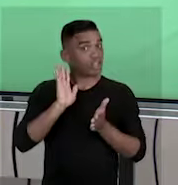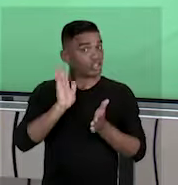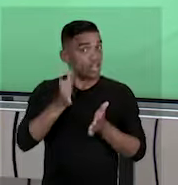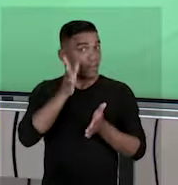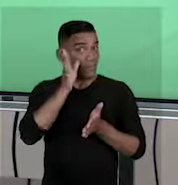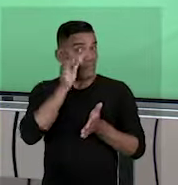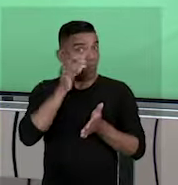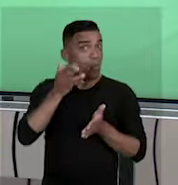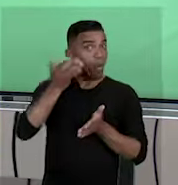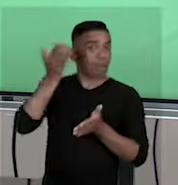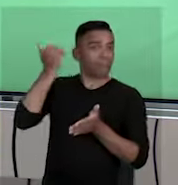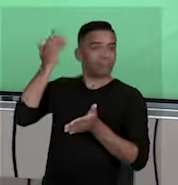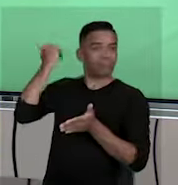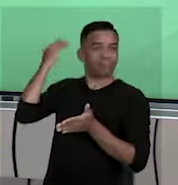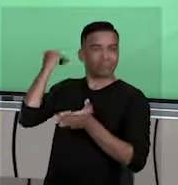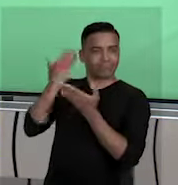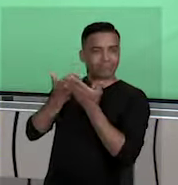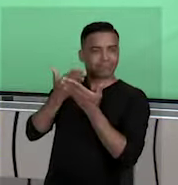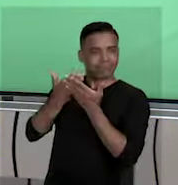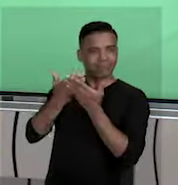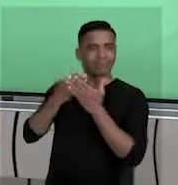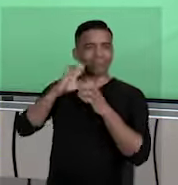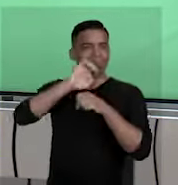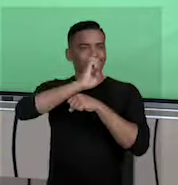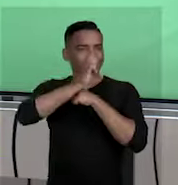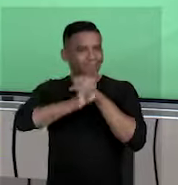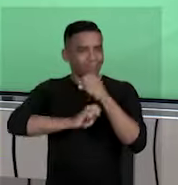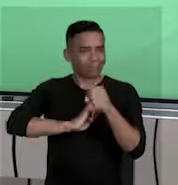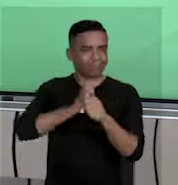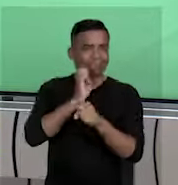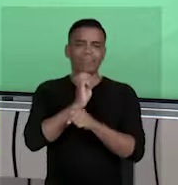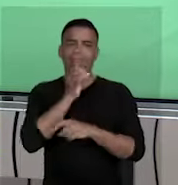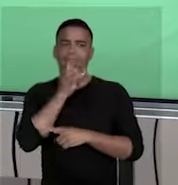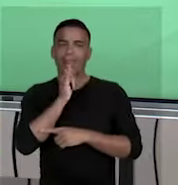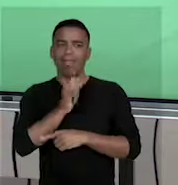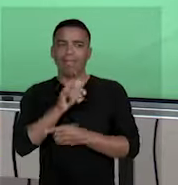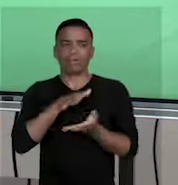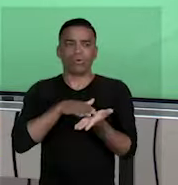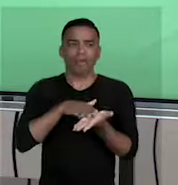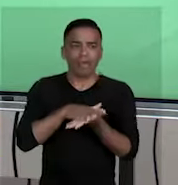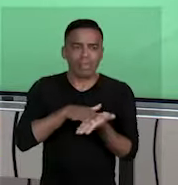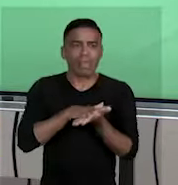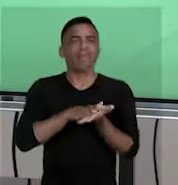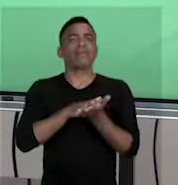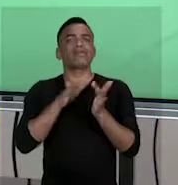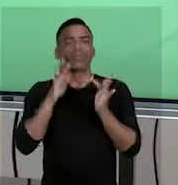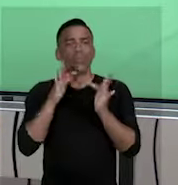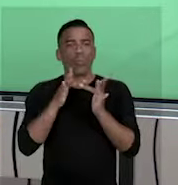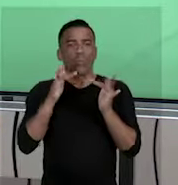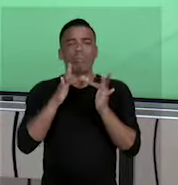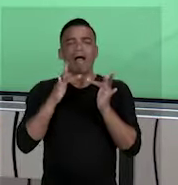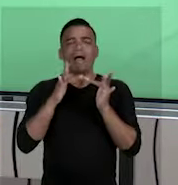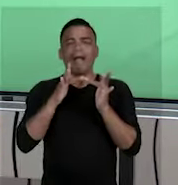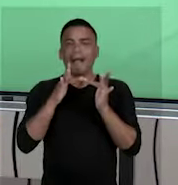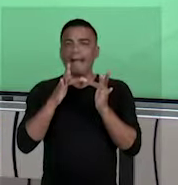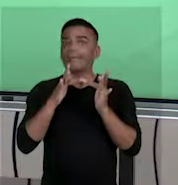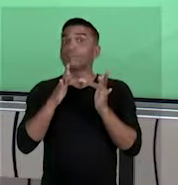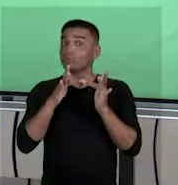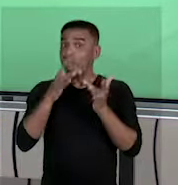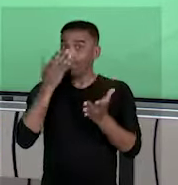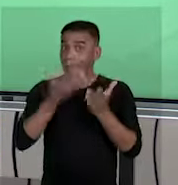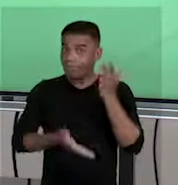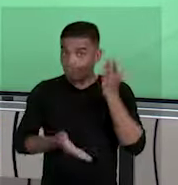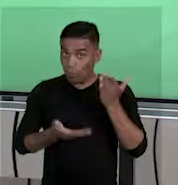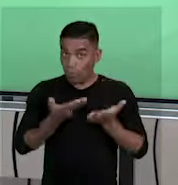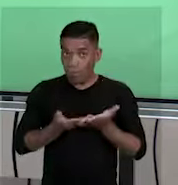os elétrons, como que ocorre a eletricidade, se é por atrito, por contato, por indução. Se você perdeu as nossas